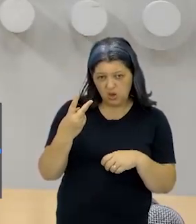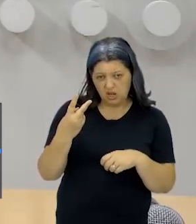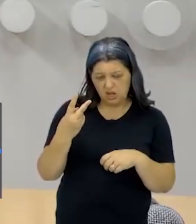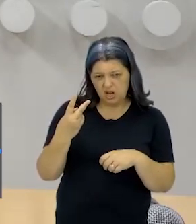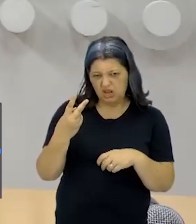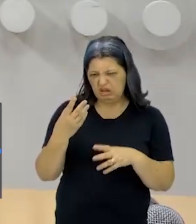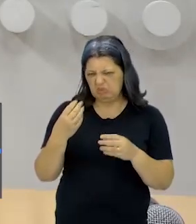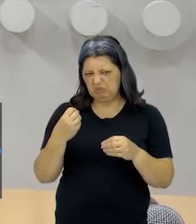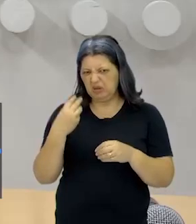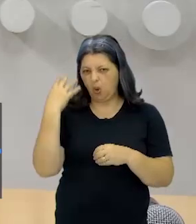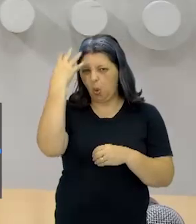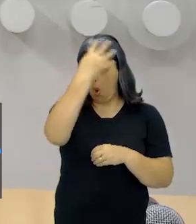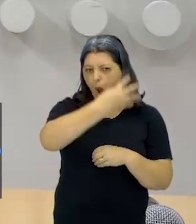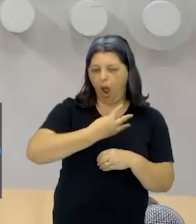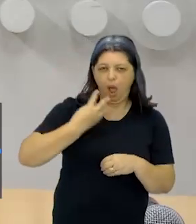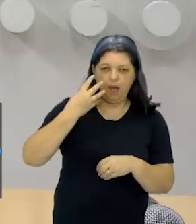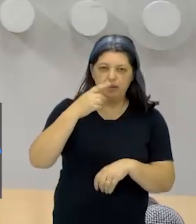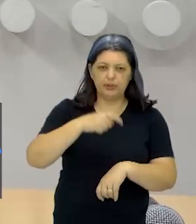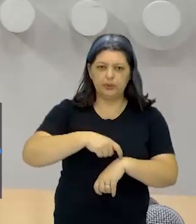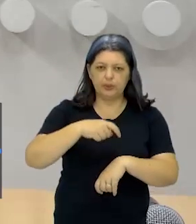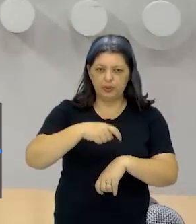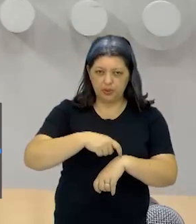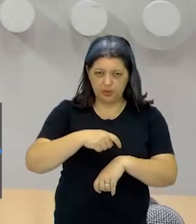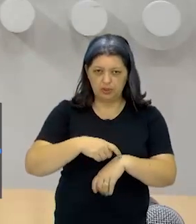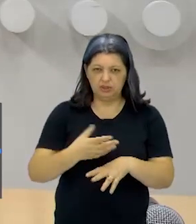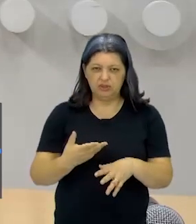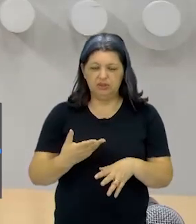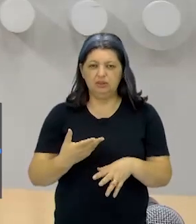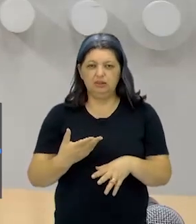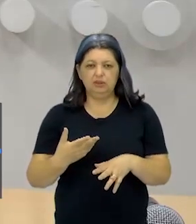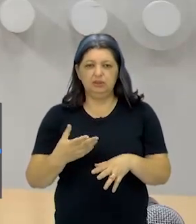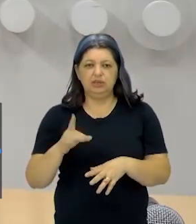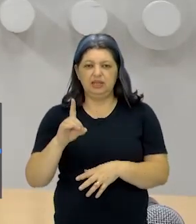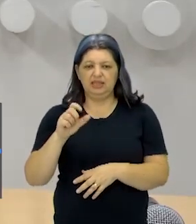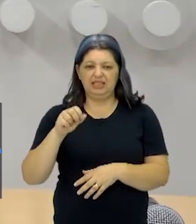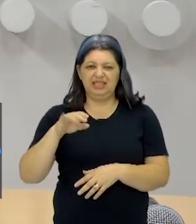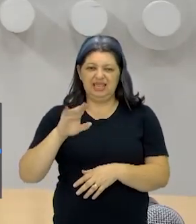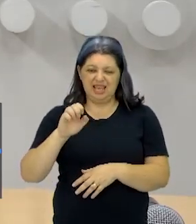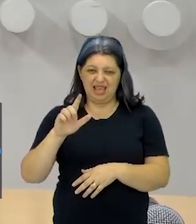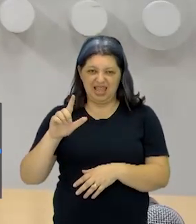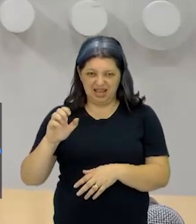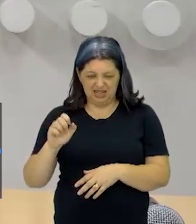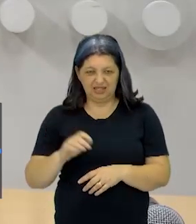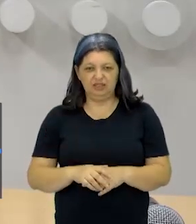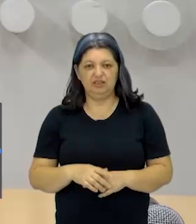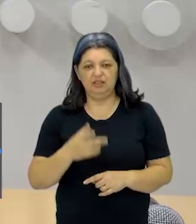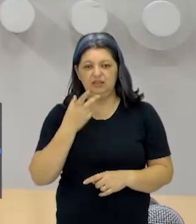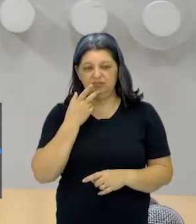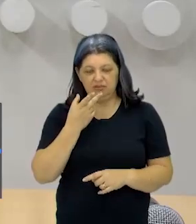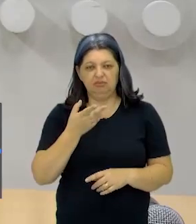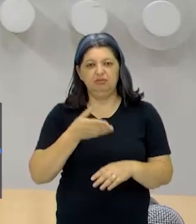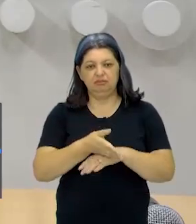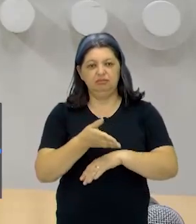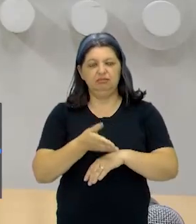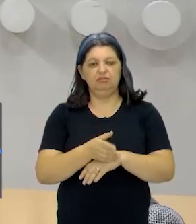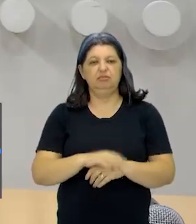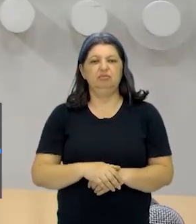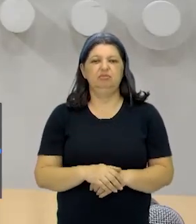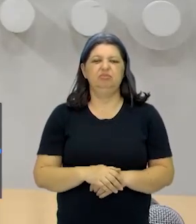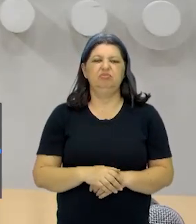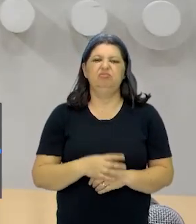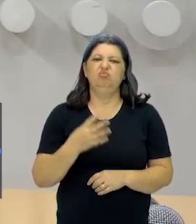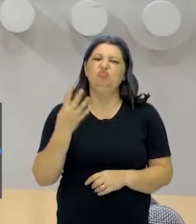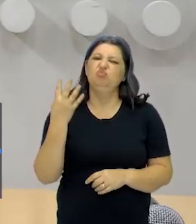tempo, umas 4 horas. A Daniele, prazer de participar com a gente, a aluna falando direto aqui com a gente, umas